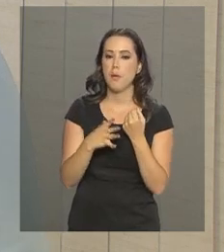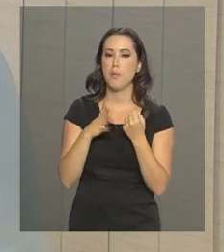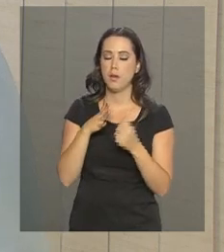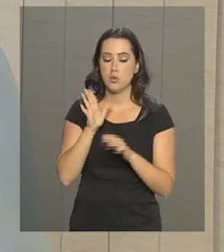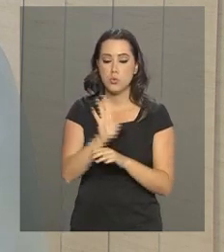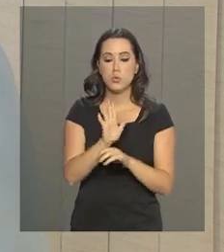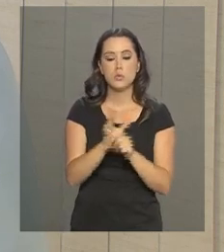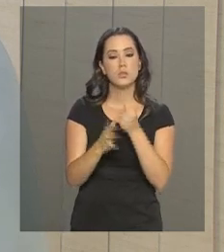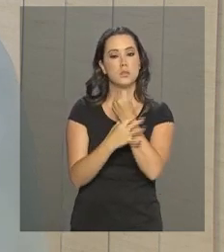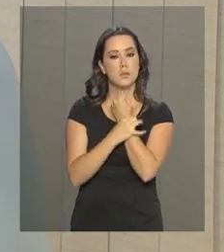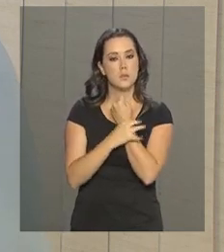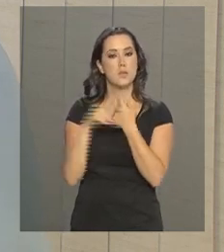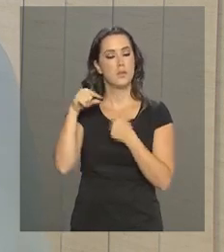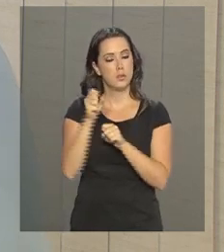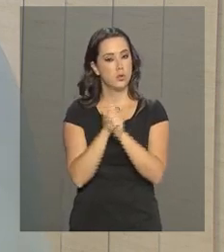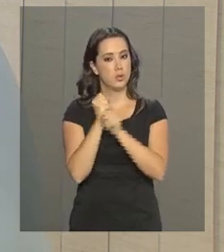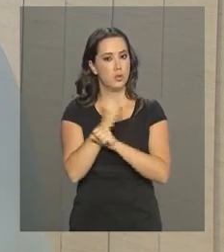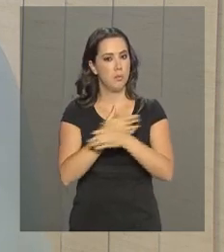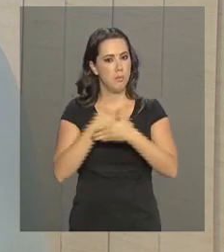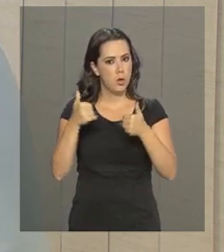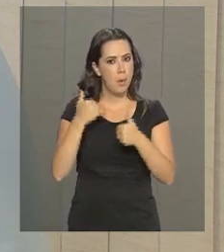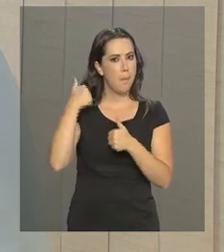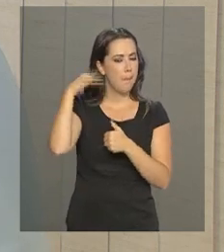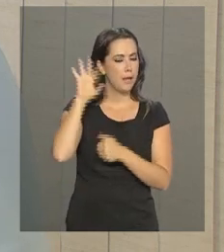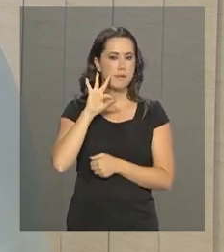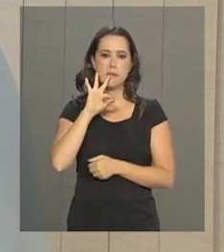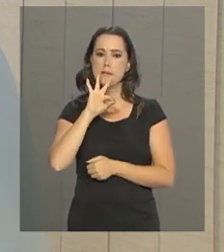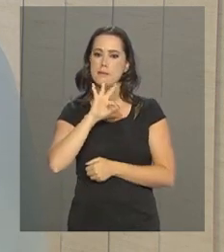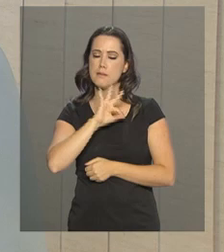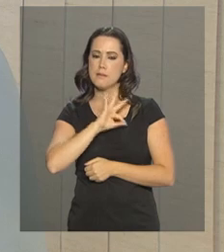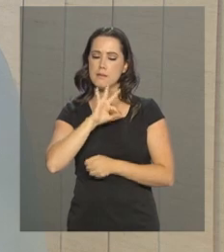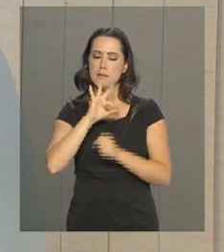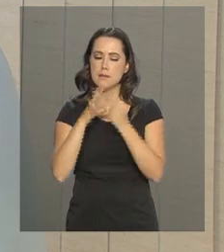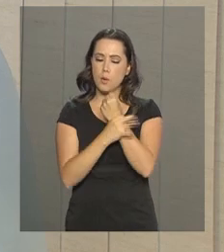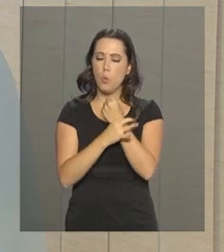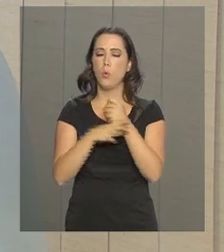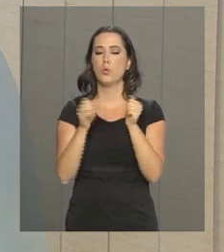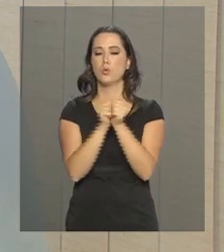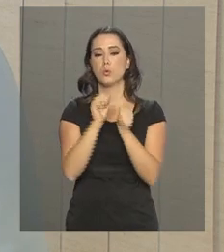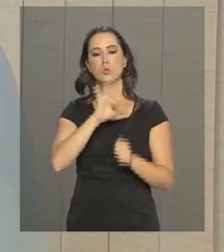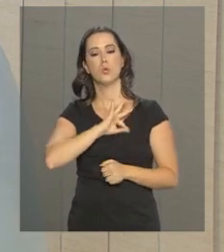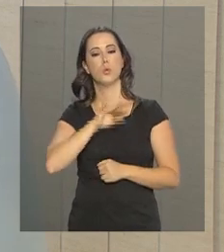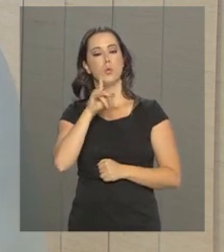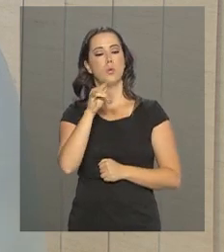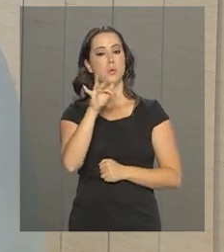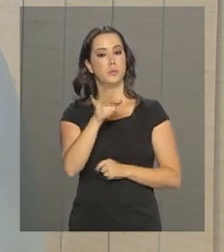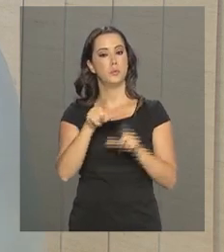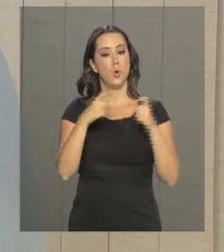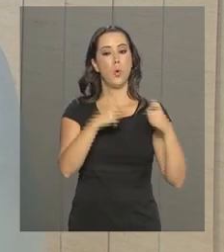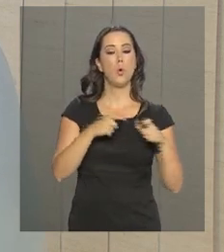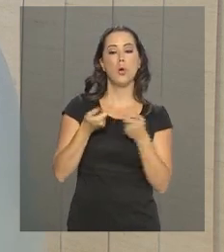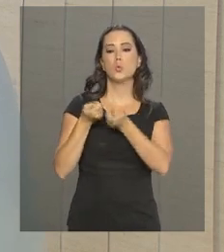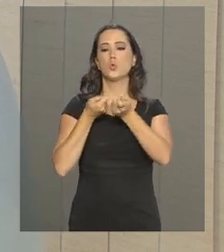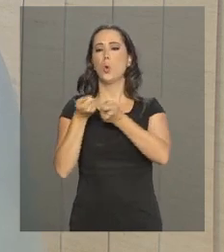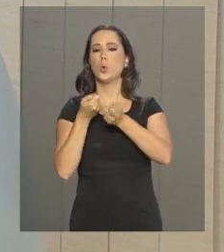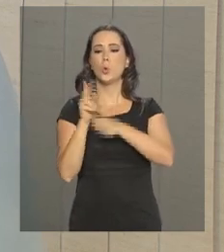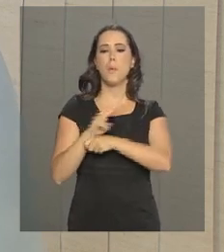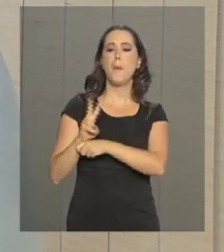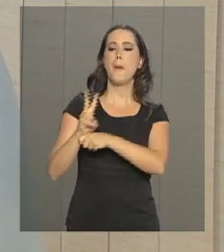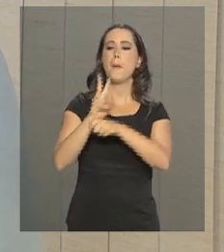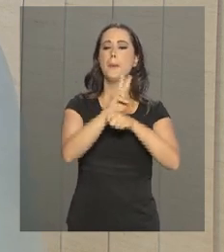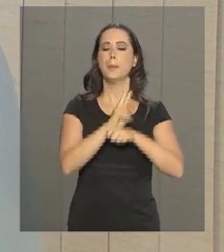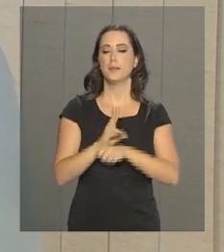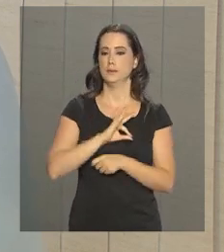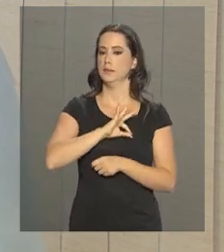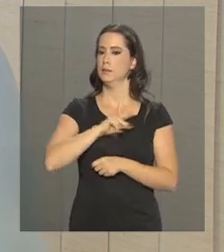este ano estão com a estrutura reforçada a ajuda da polícia federal é esquematizada estruturada um centro integrado de monitoramento da polícia